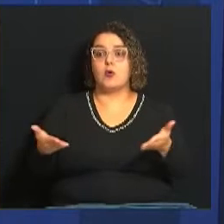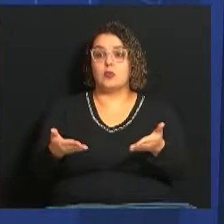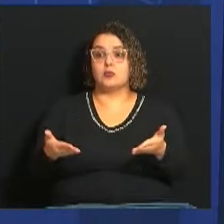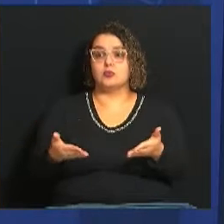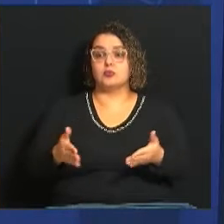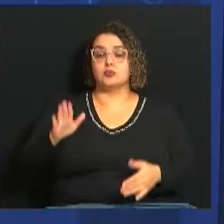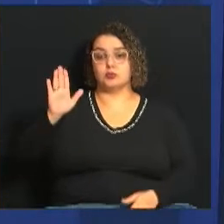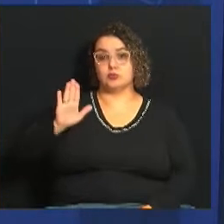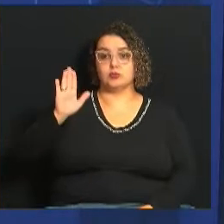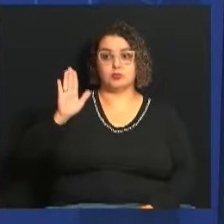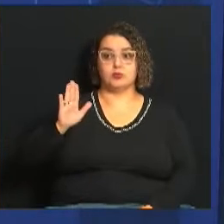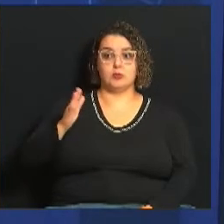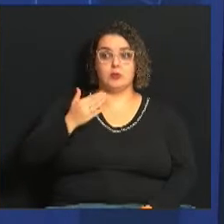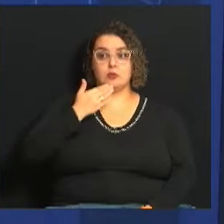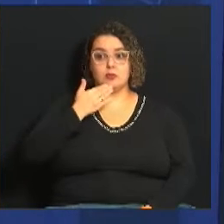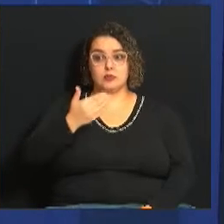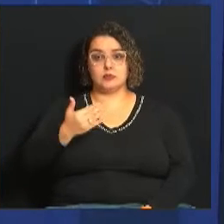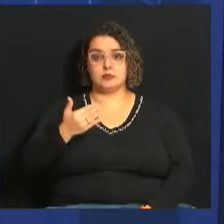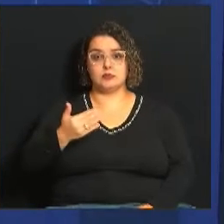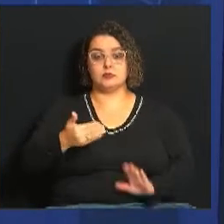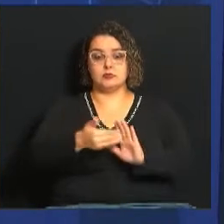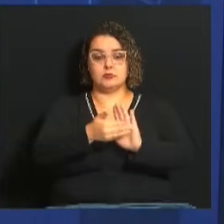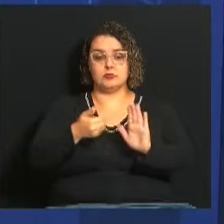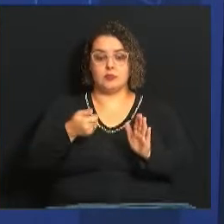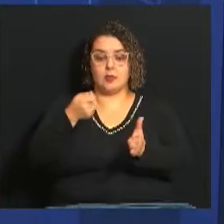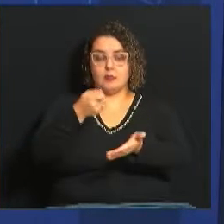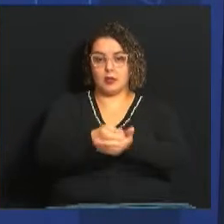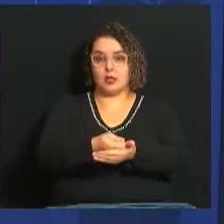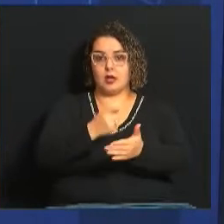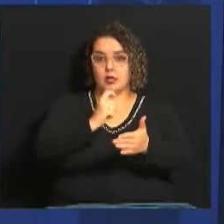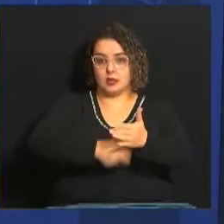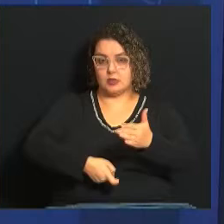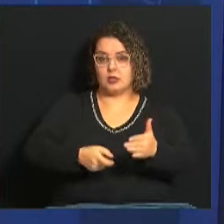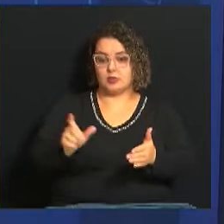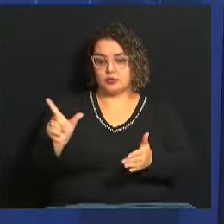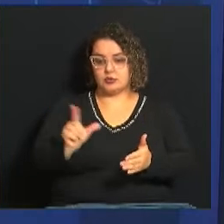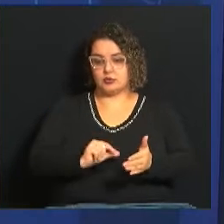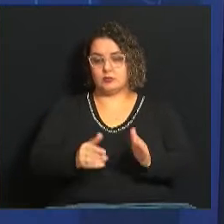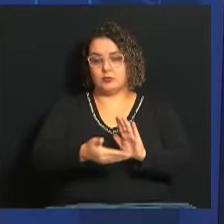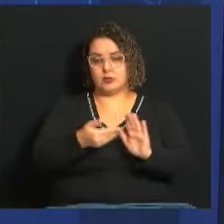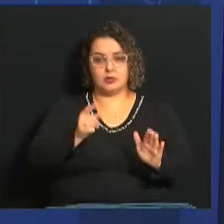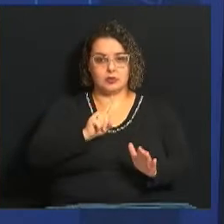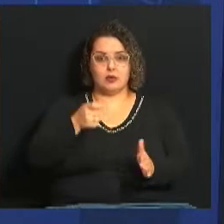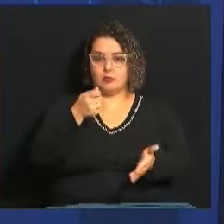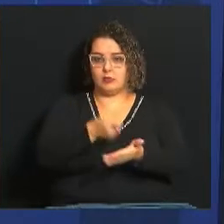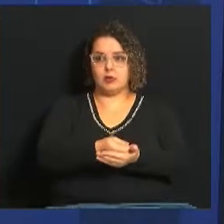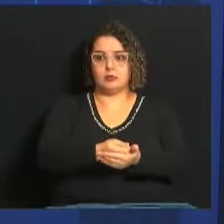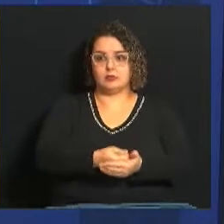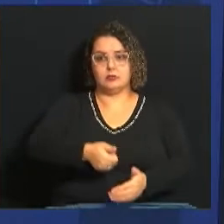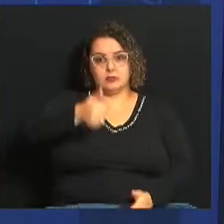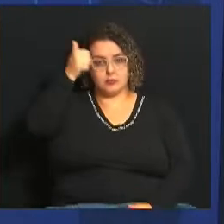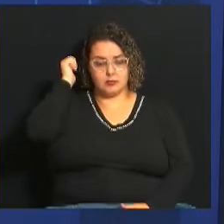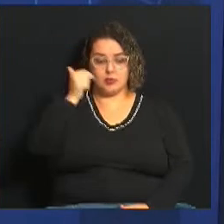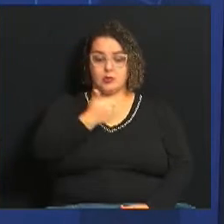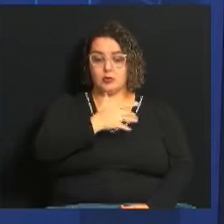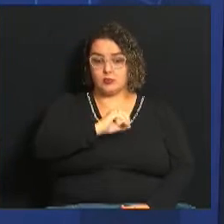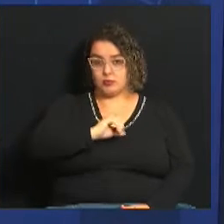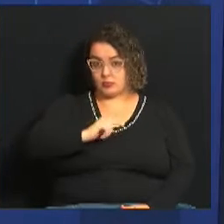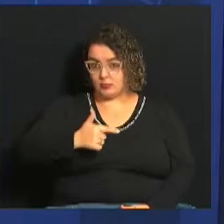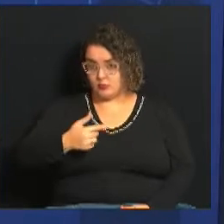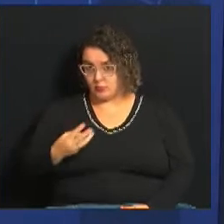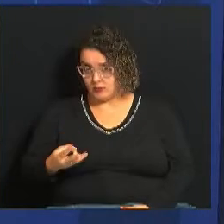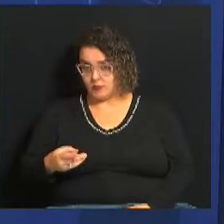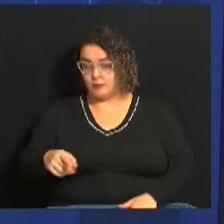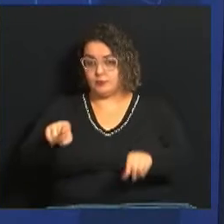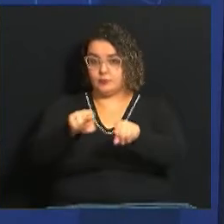candidatos solicitarem a isenção da taxa de inscrição, que vale tanto para o vestibular 2023 quanto